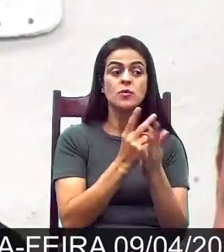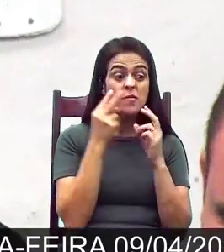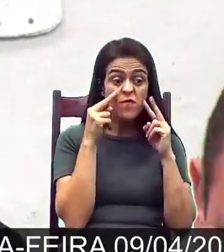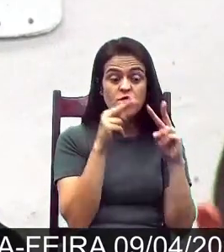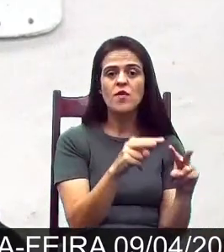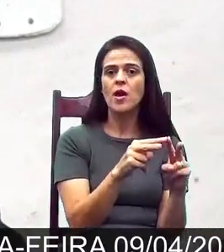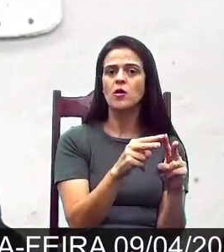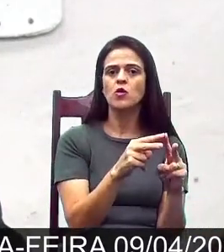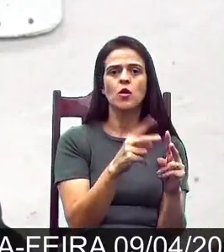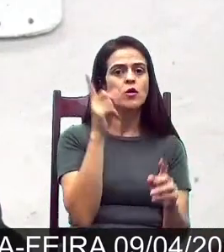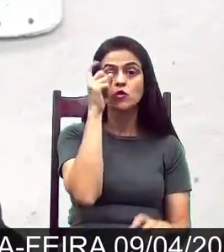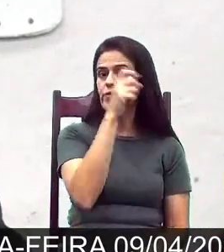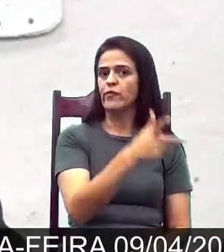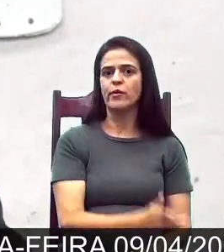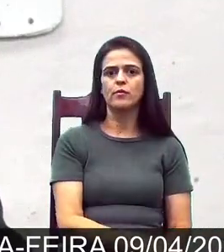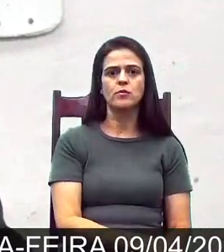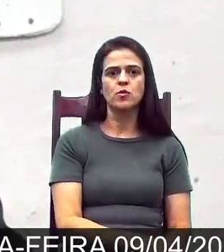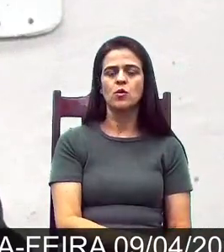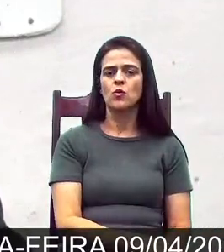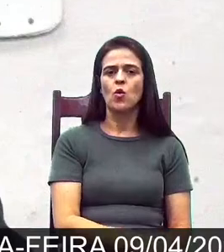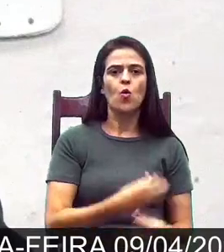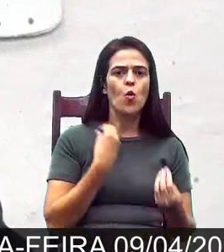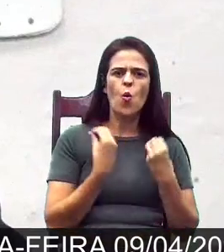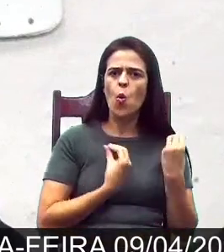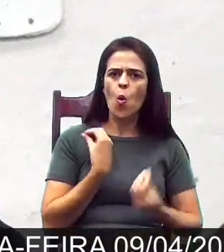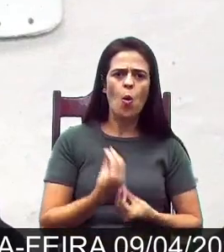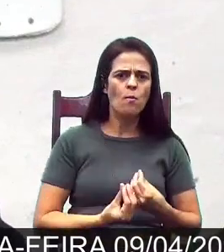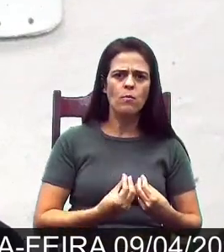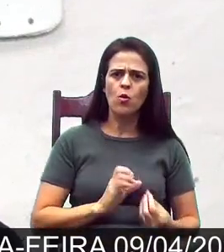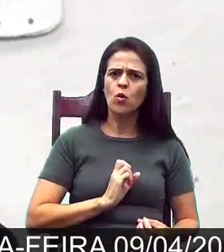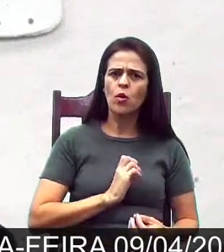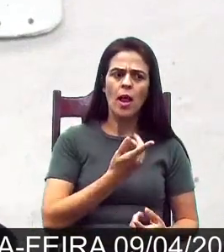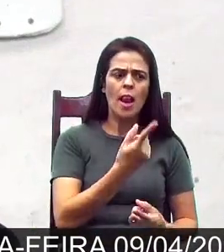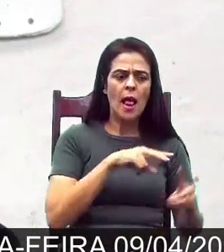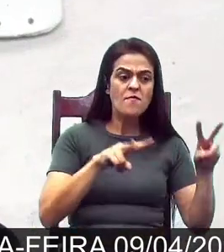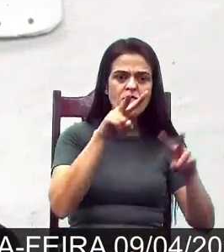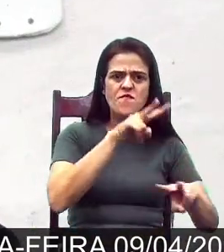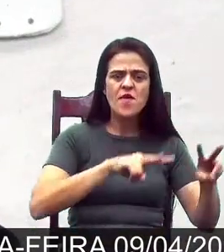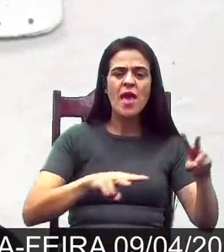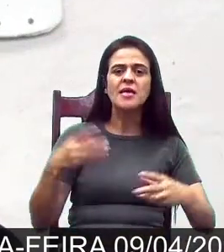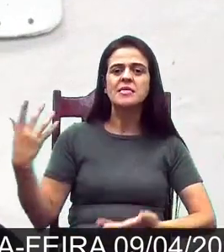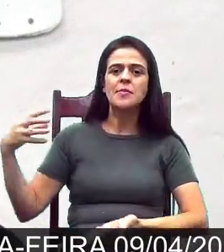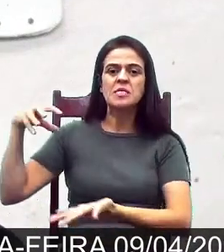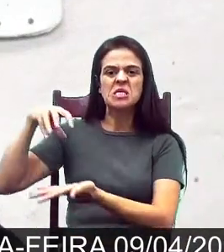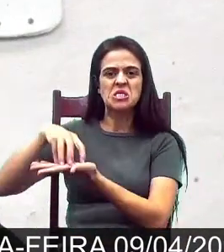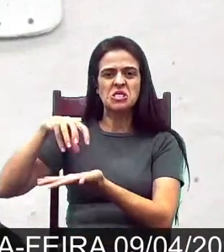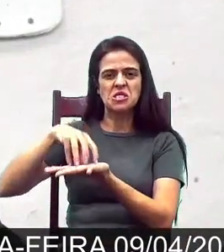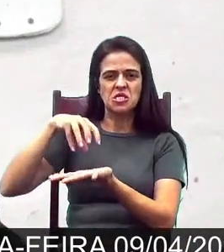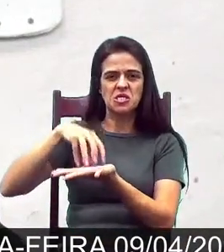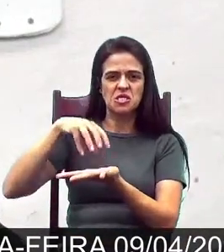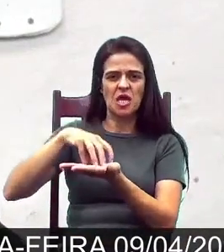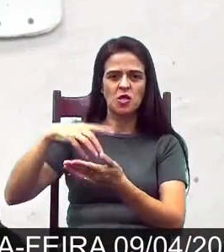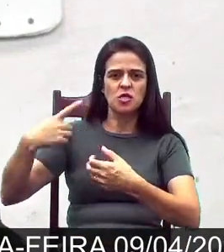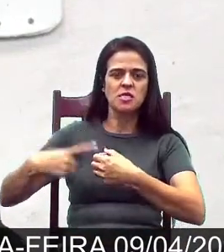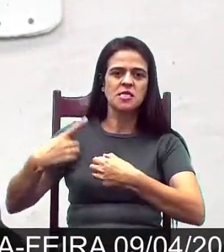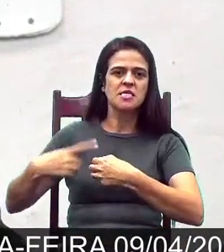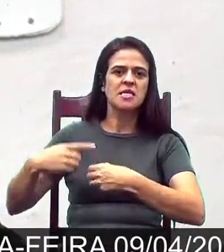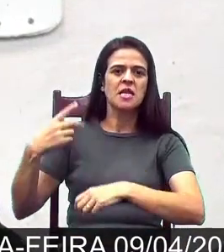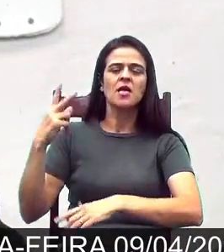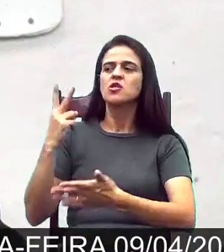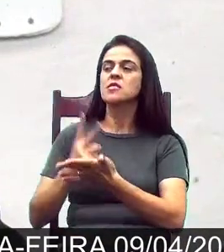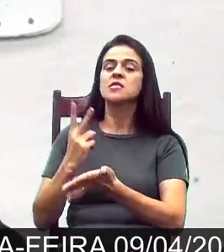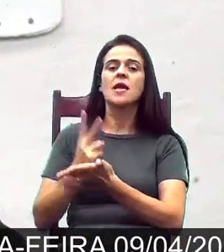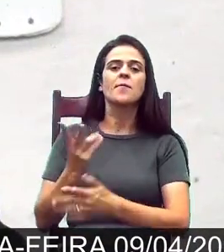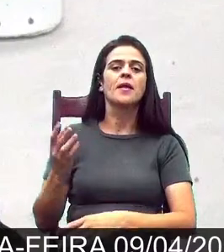constantemente. É um absurdo. É um absurdo. Enquanto a gente vê aqui no centro, sendo colocado